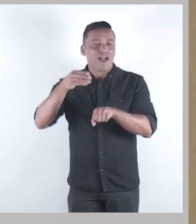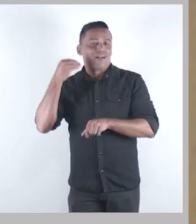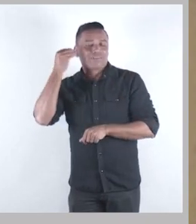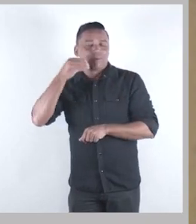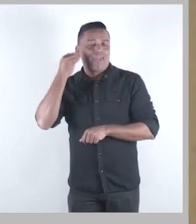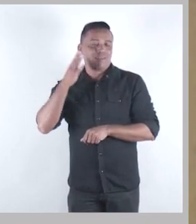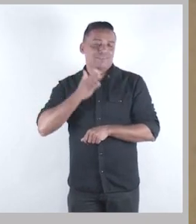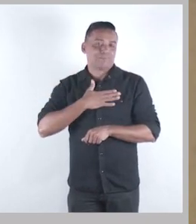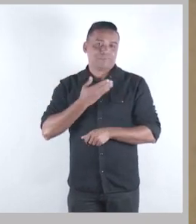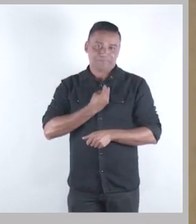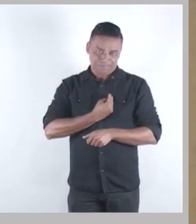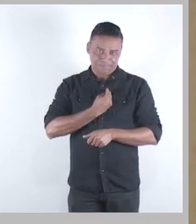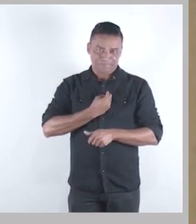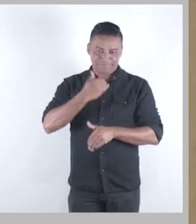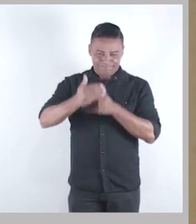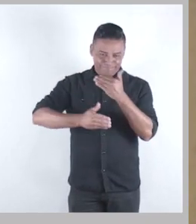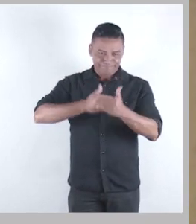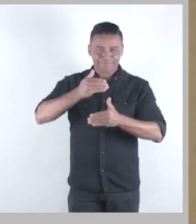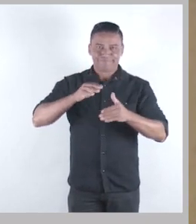experiências, né?